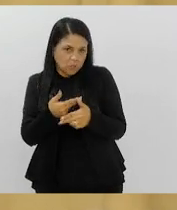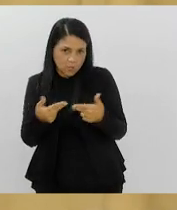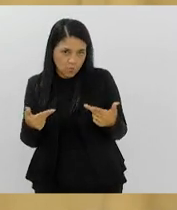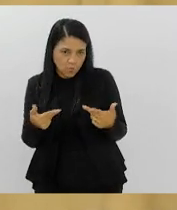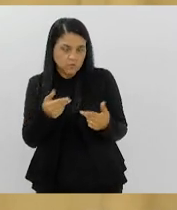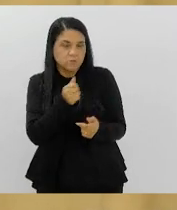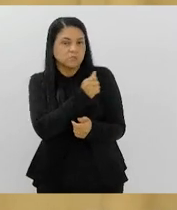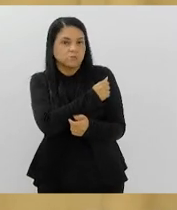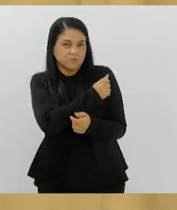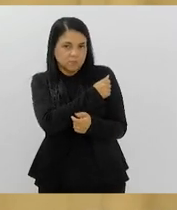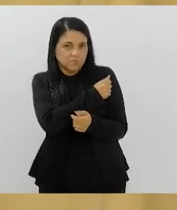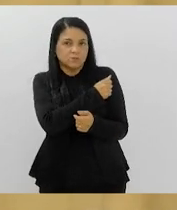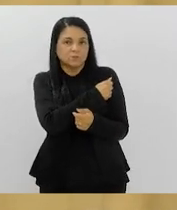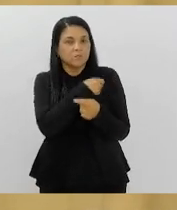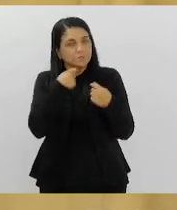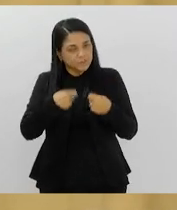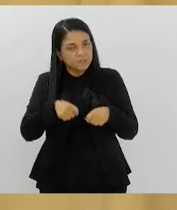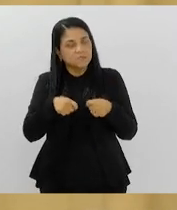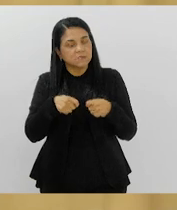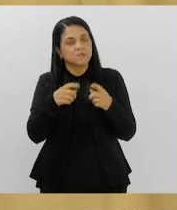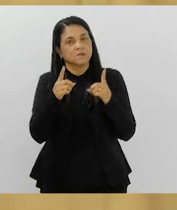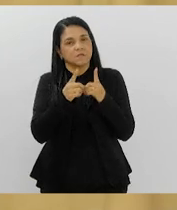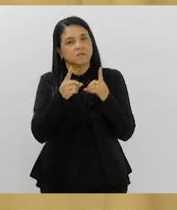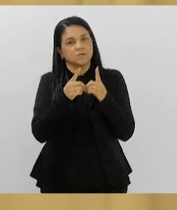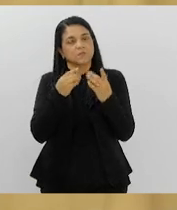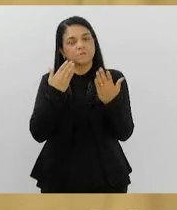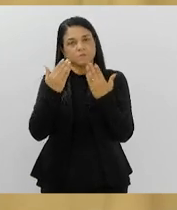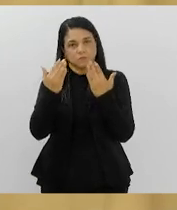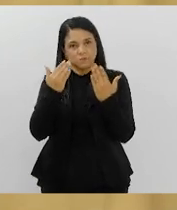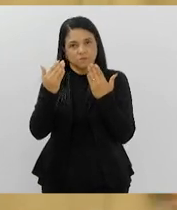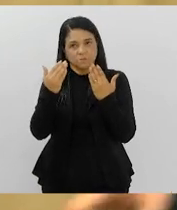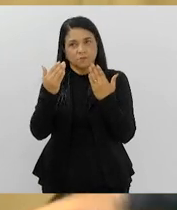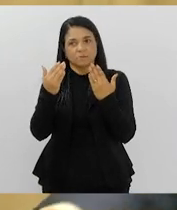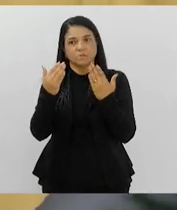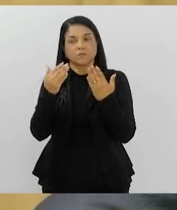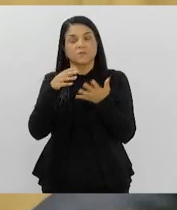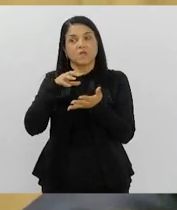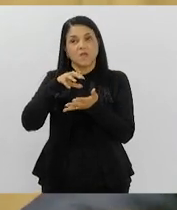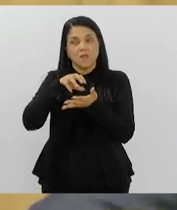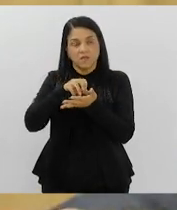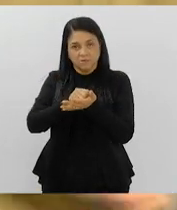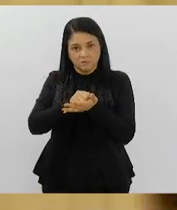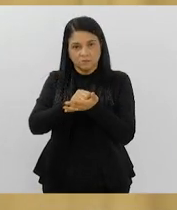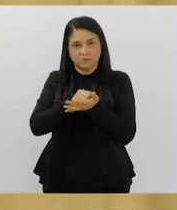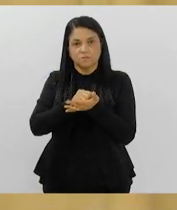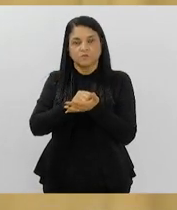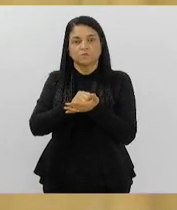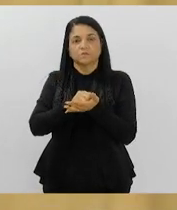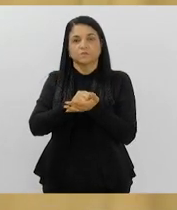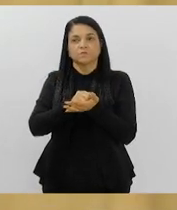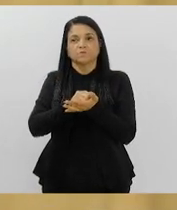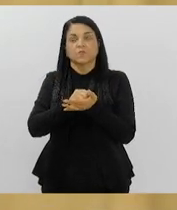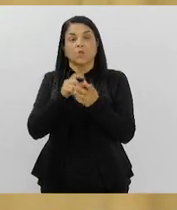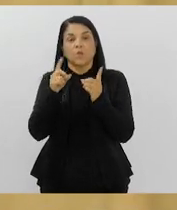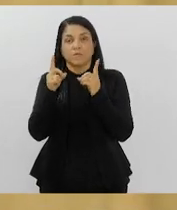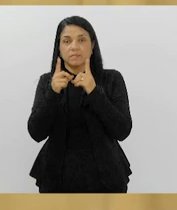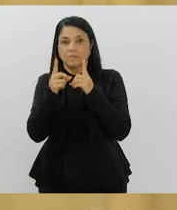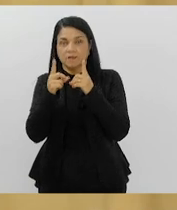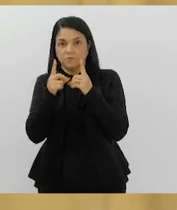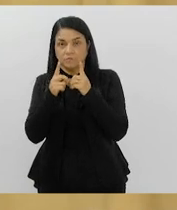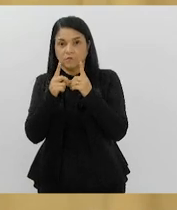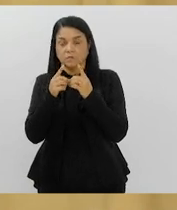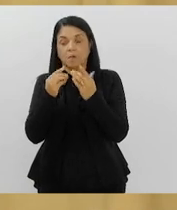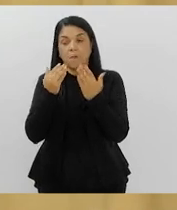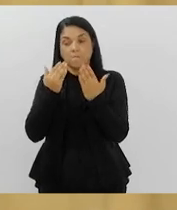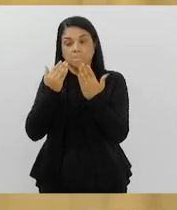ele vai precisar do atendimento do psicólogo, né? E eu registro aqui que também é um atendimento, é uma psicologia